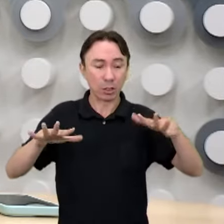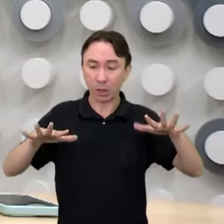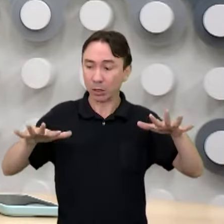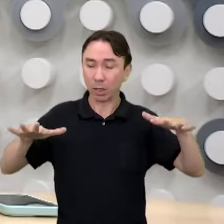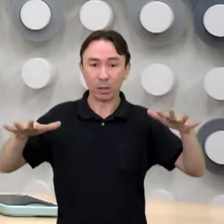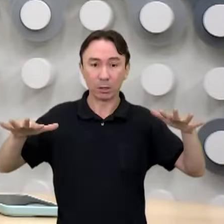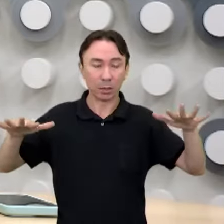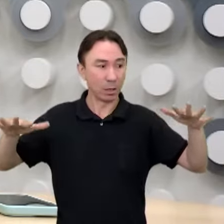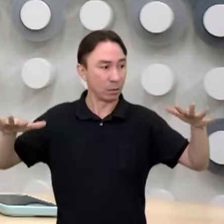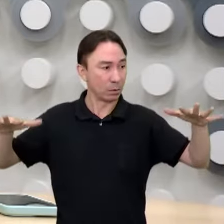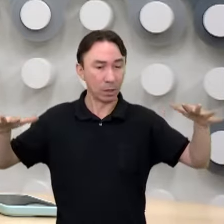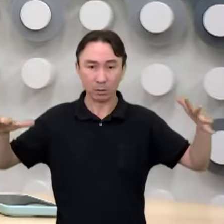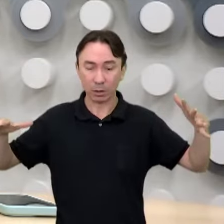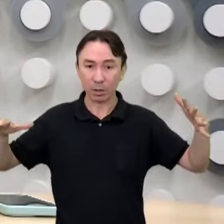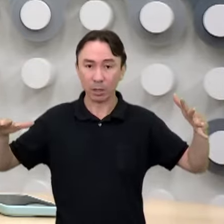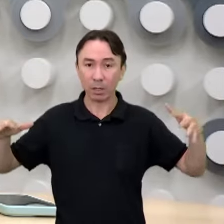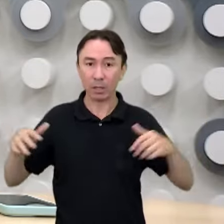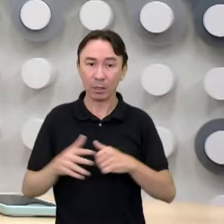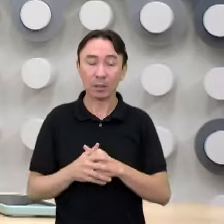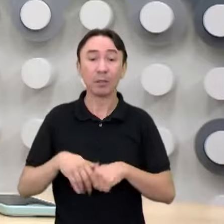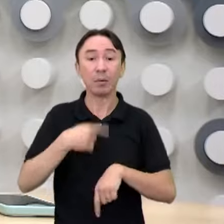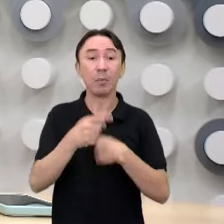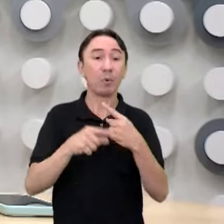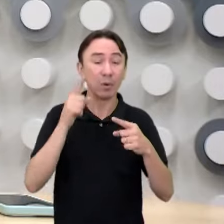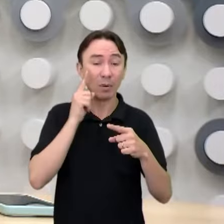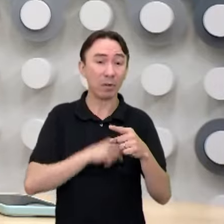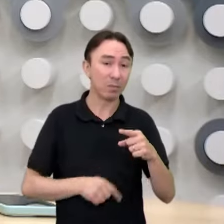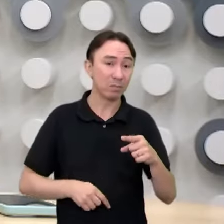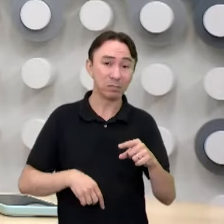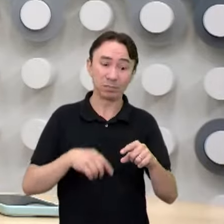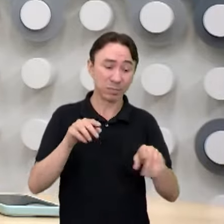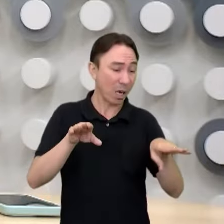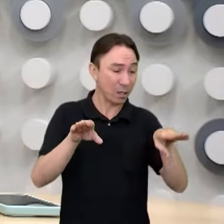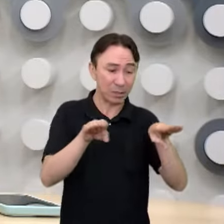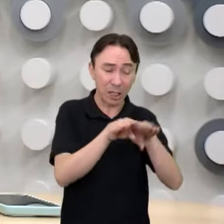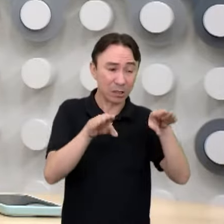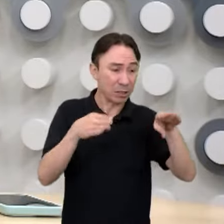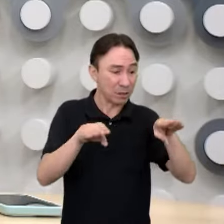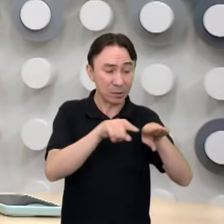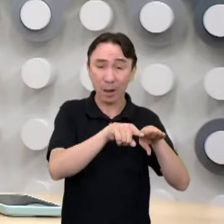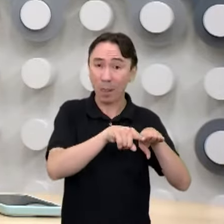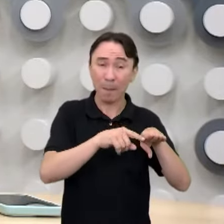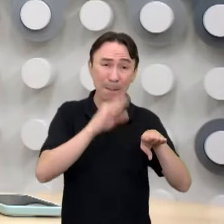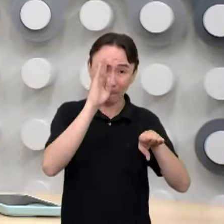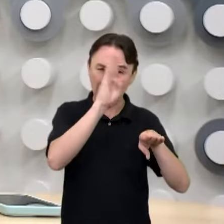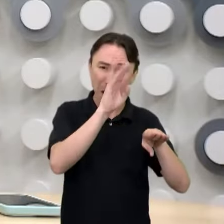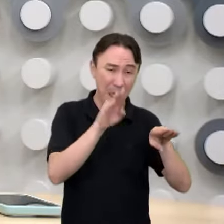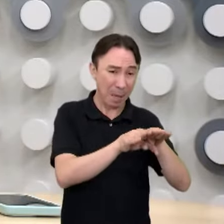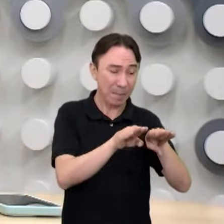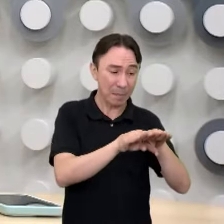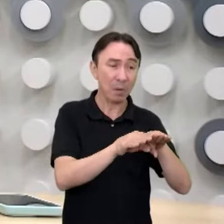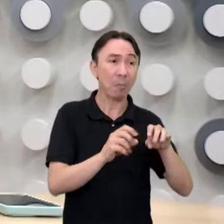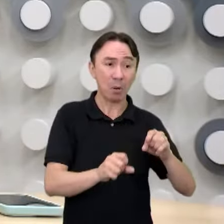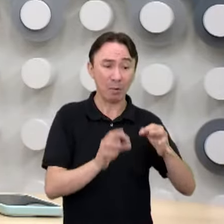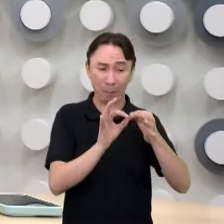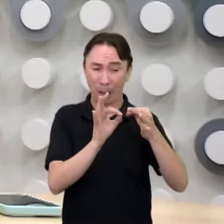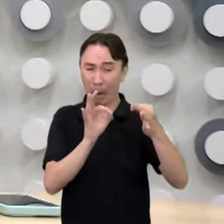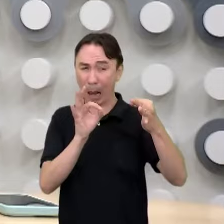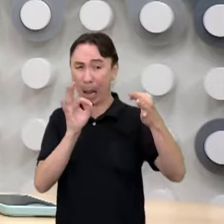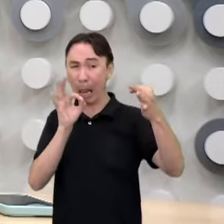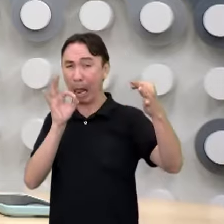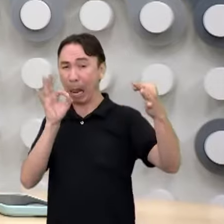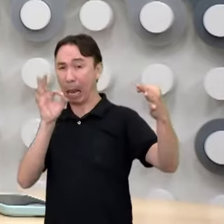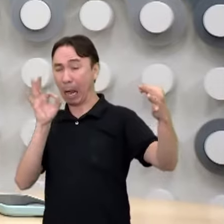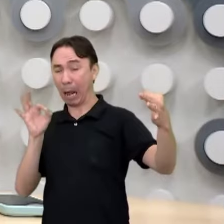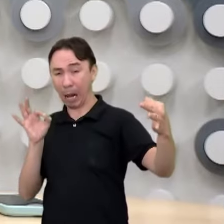se propagando. E aí o epicentro ele pode estar milhares de quilômetros daquela relação onde está o hipocentro. Ou pode